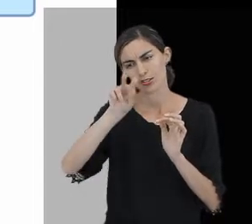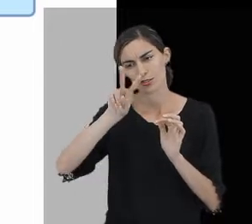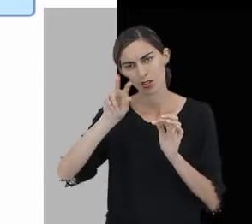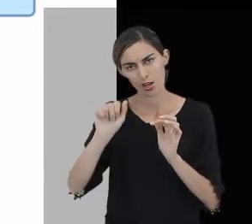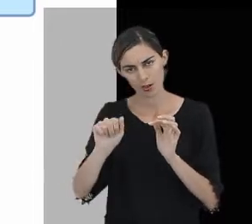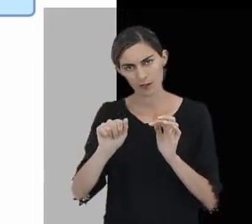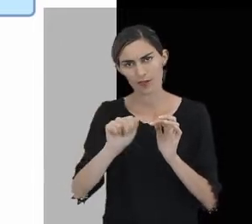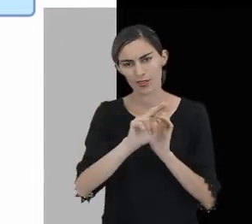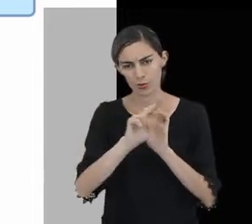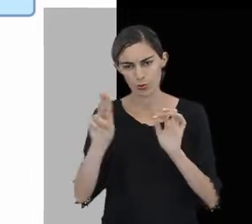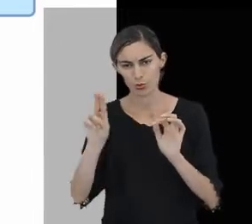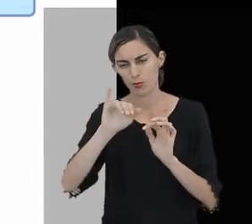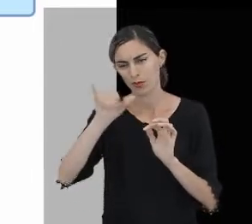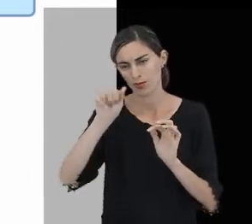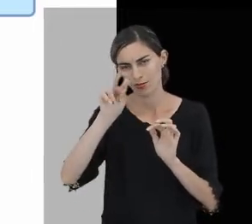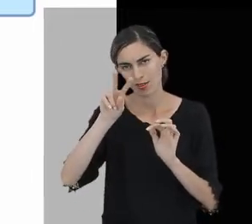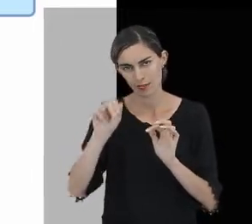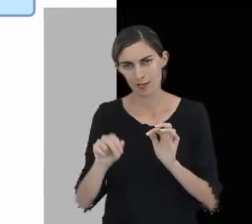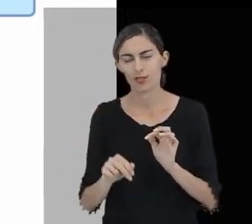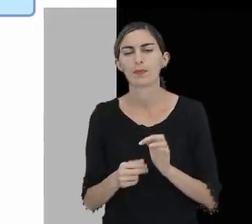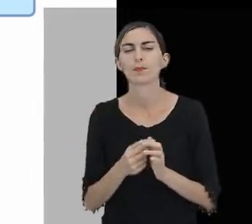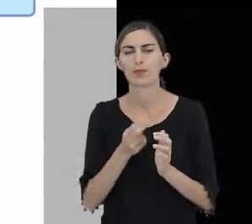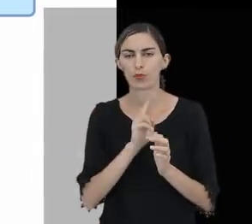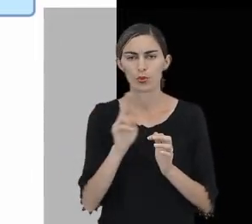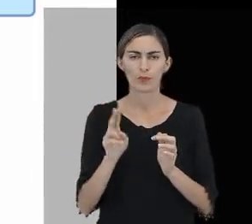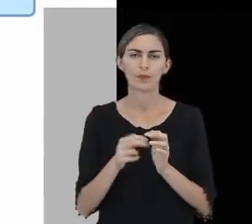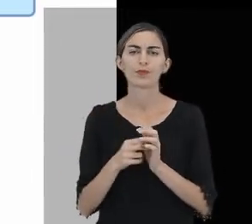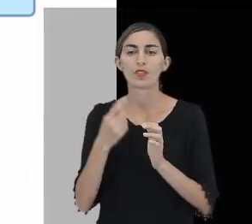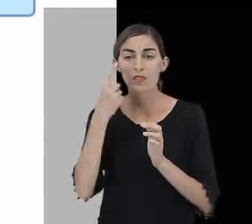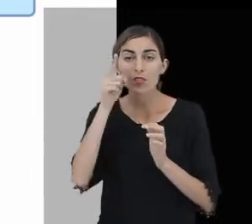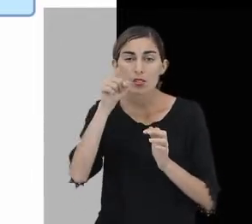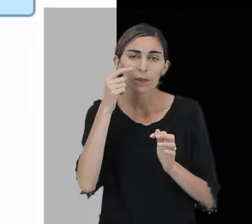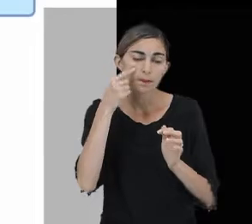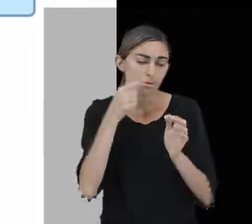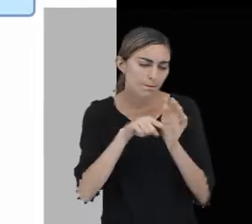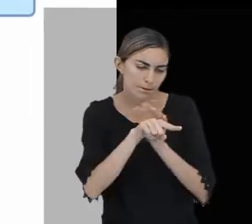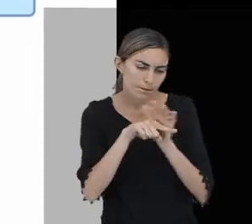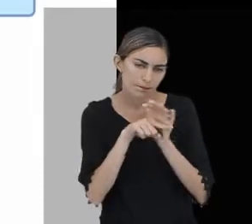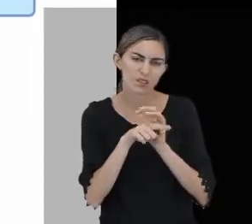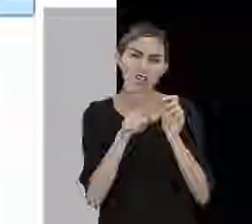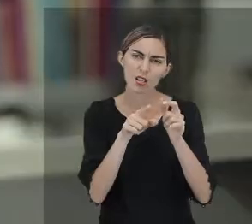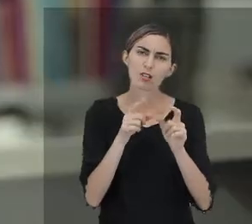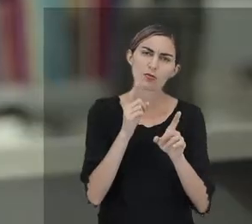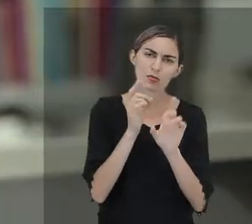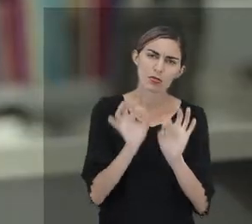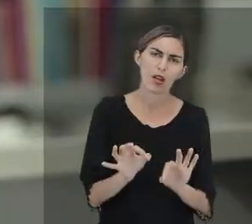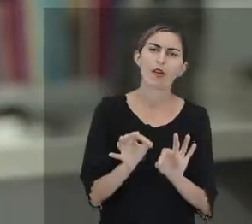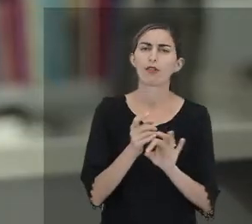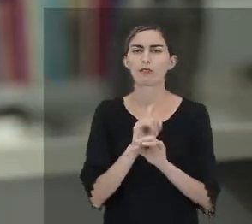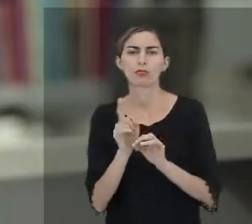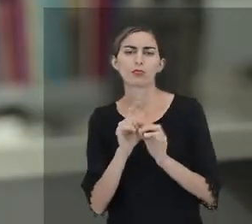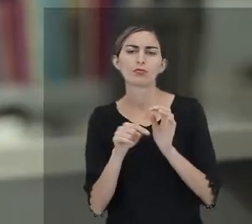desse checkbox aqui de cima, certo? E para você verificar se esse checkbox está checado ou não,